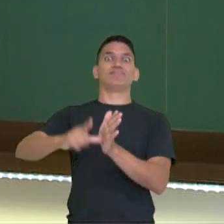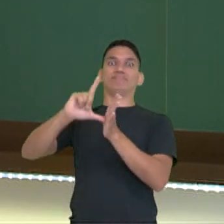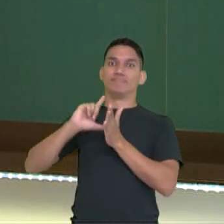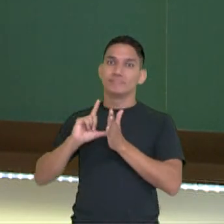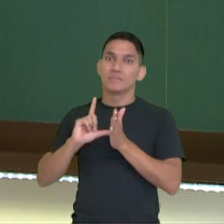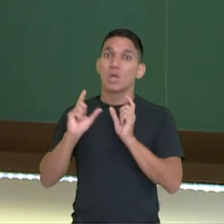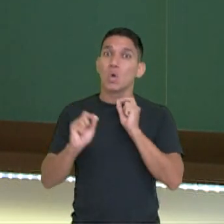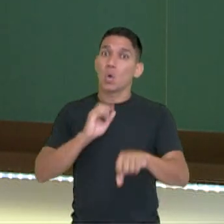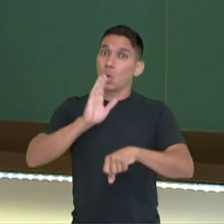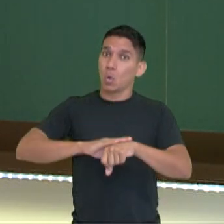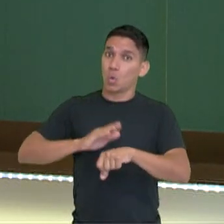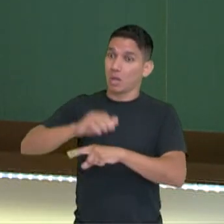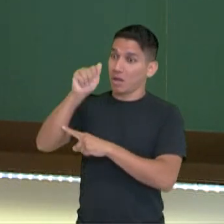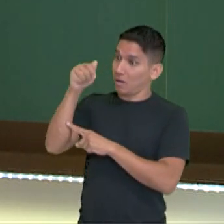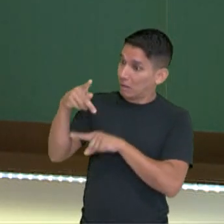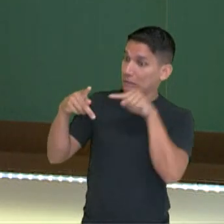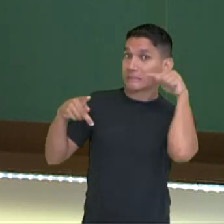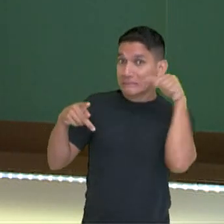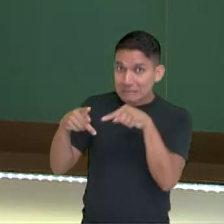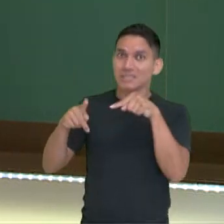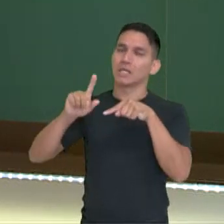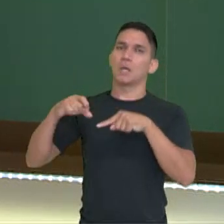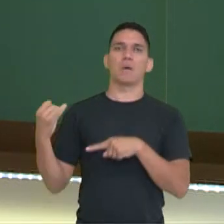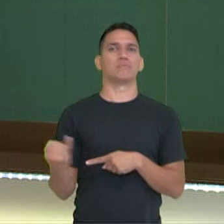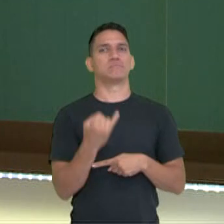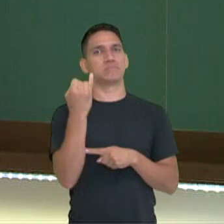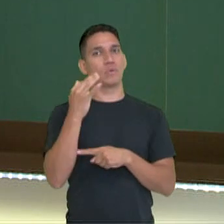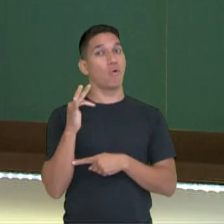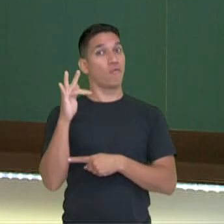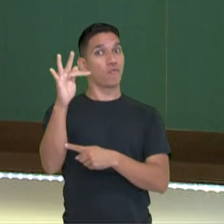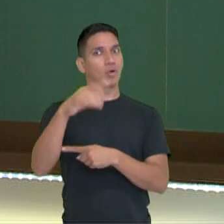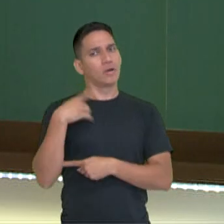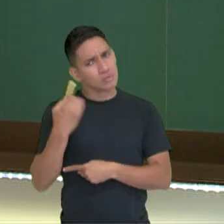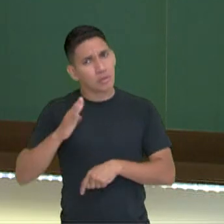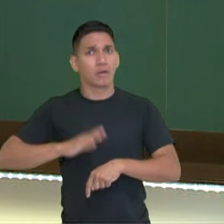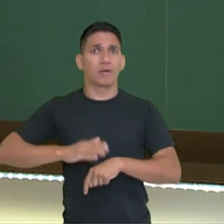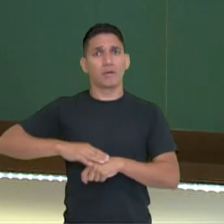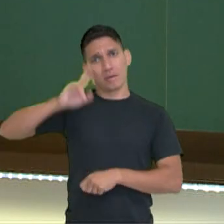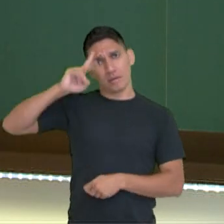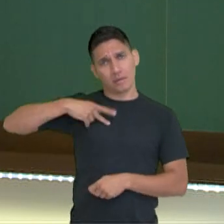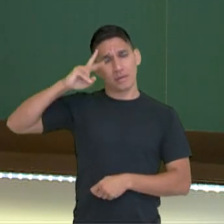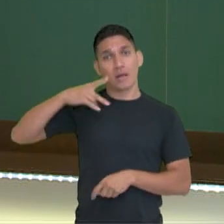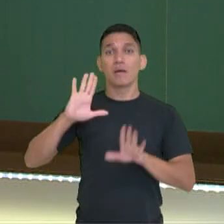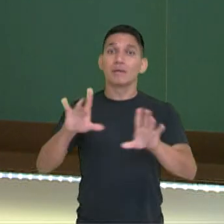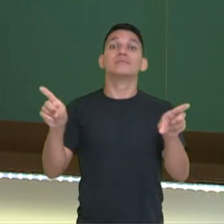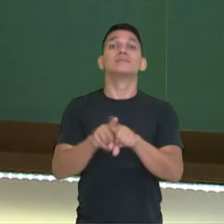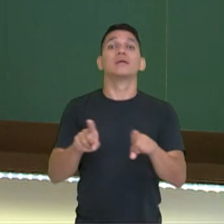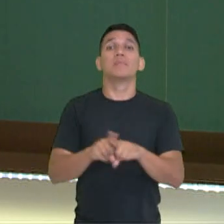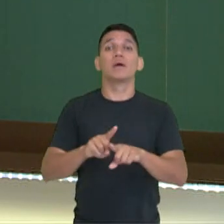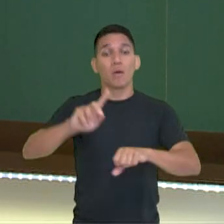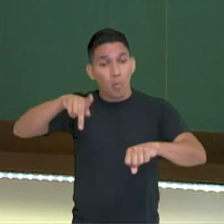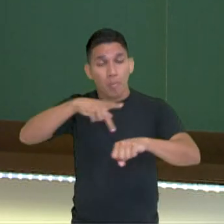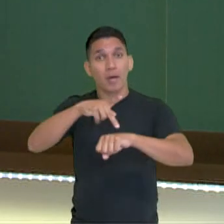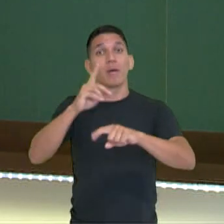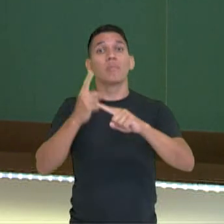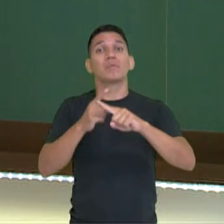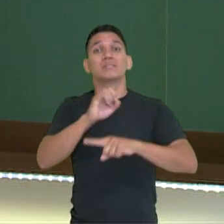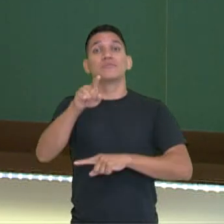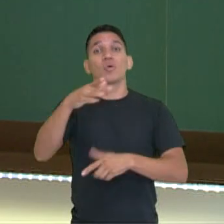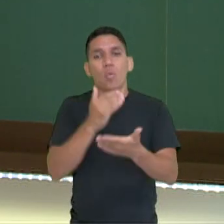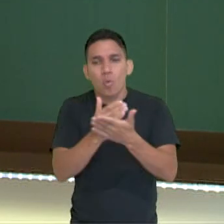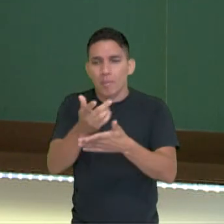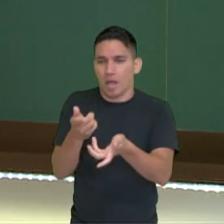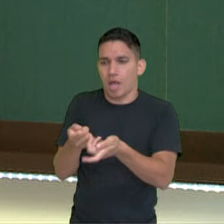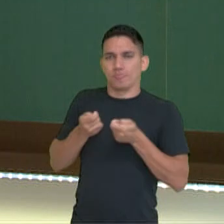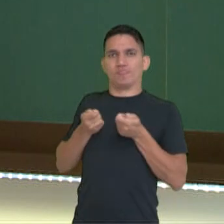aposentadoria é algo muito importante para nós mesmos, mas também para o país. Porque se você começa a economizar, você faz